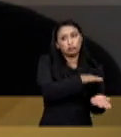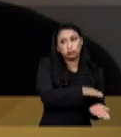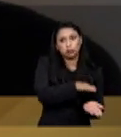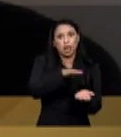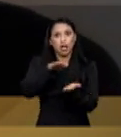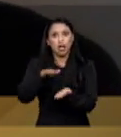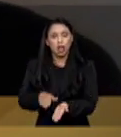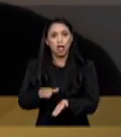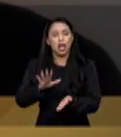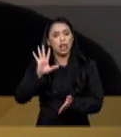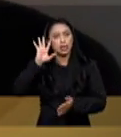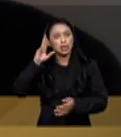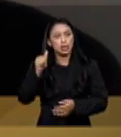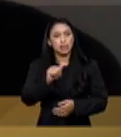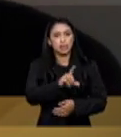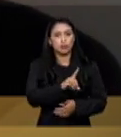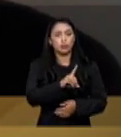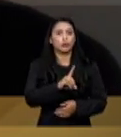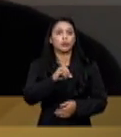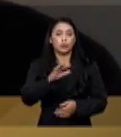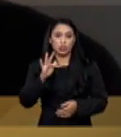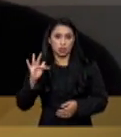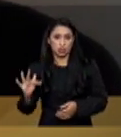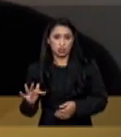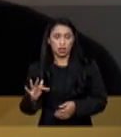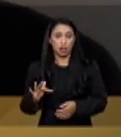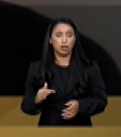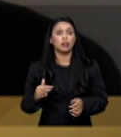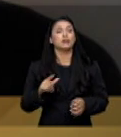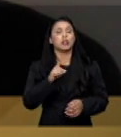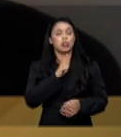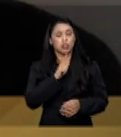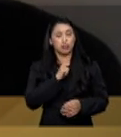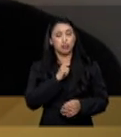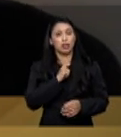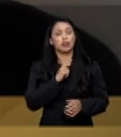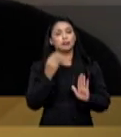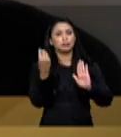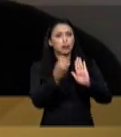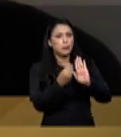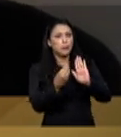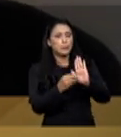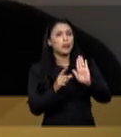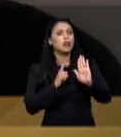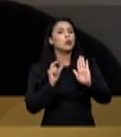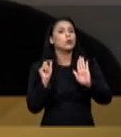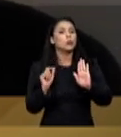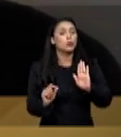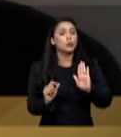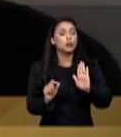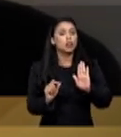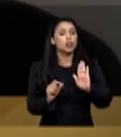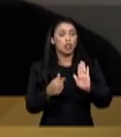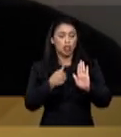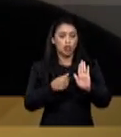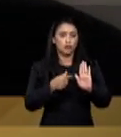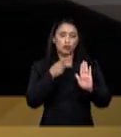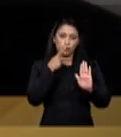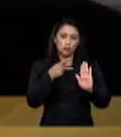seção judiciária do Distrito Federal, está posta nos seguintes termos, que aqui